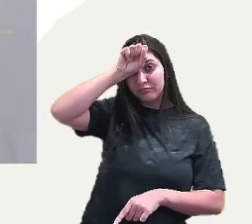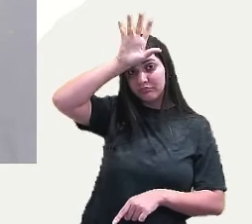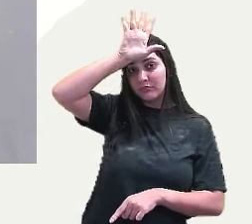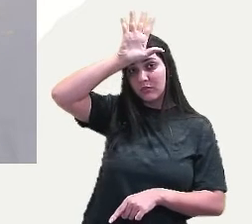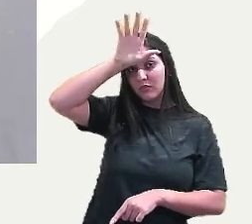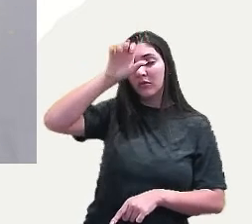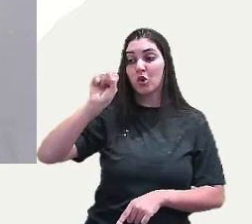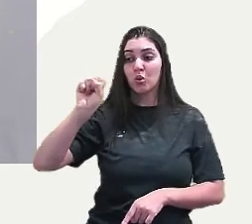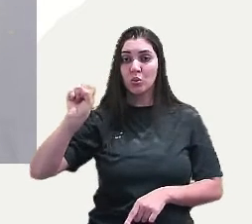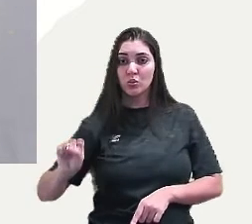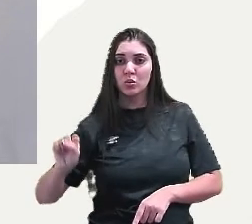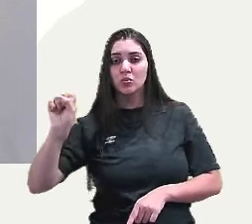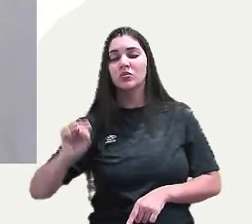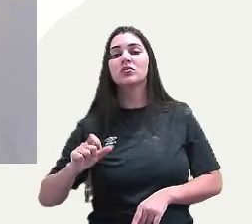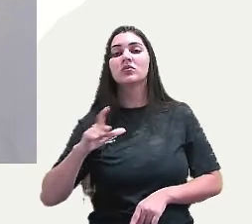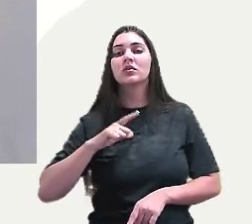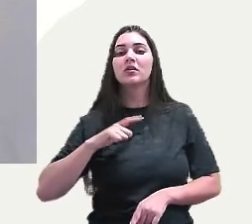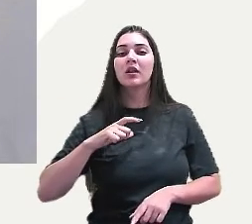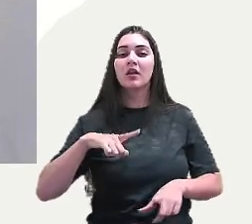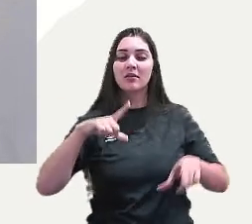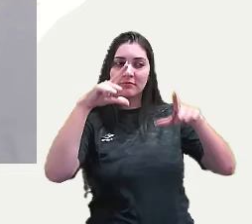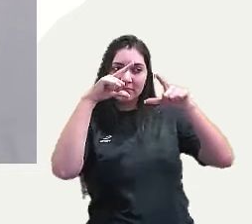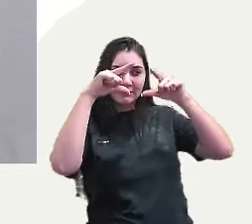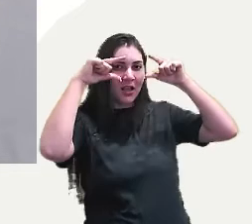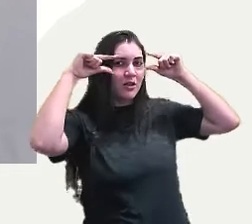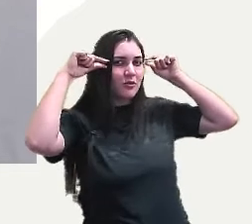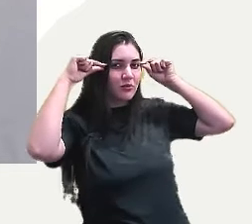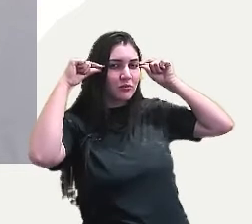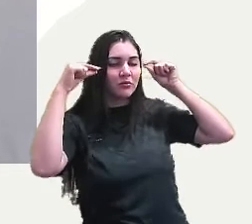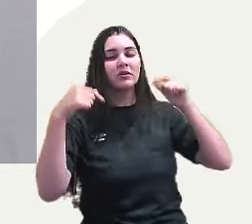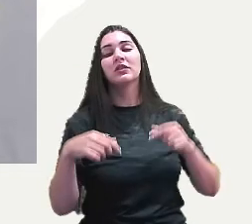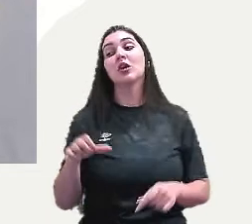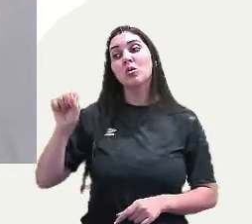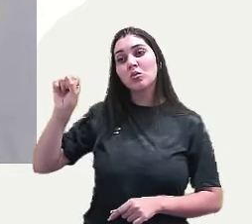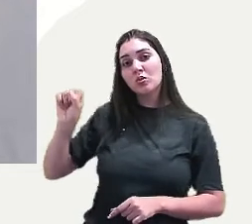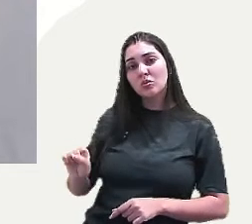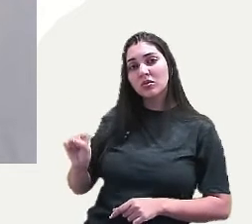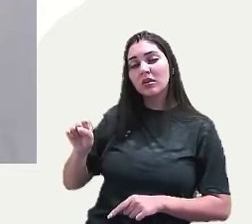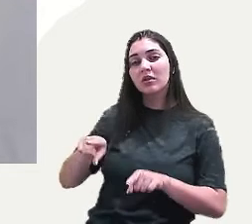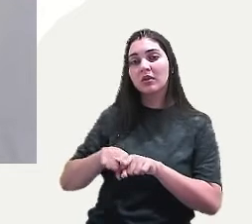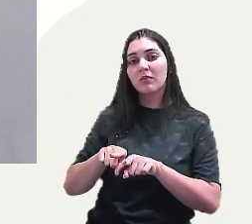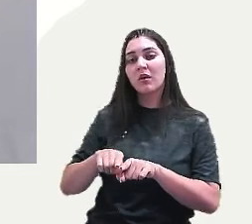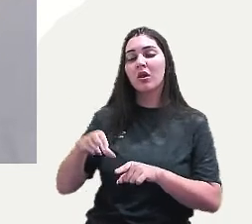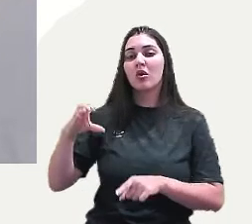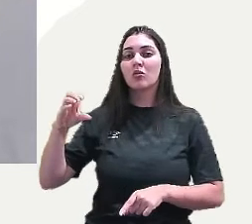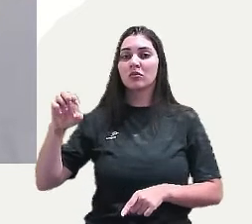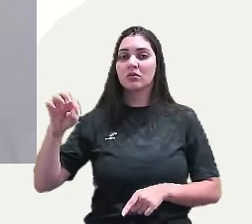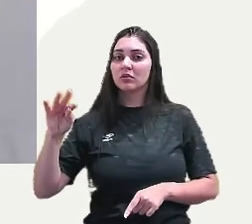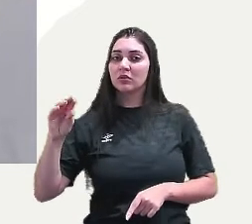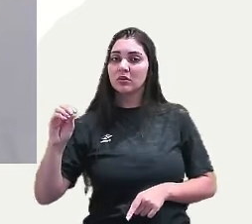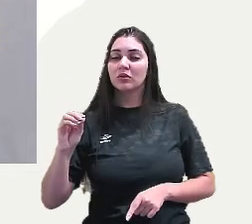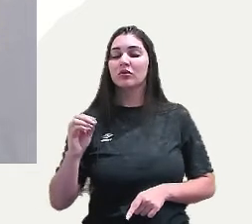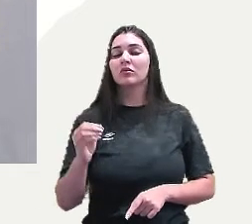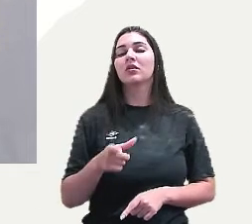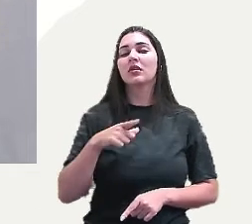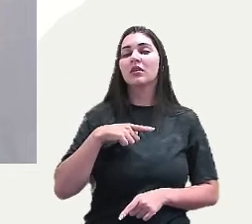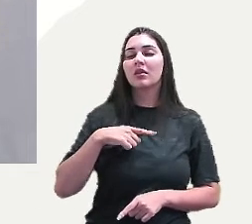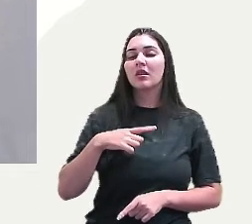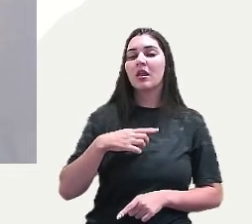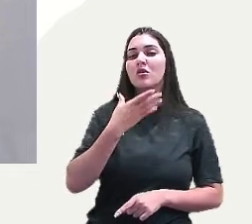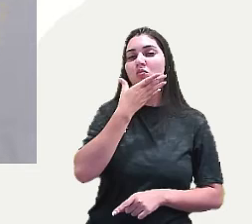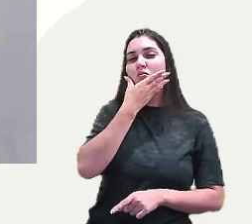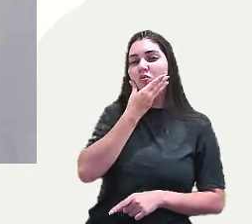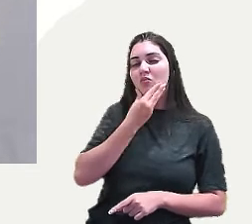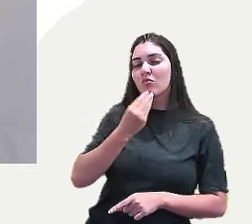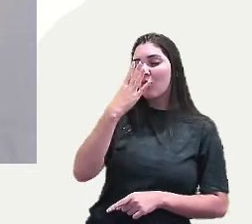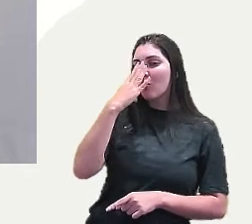No Sudeste, temos a cuca. Entre o Sudeste e o Centro-Oeste, o lobisomem. Centro-Oeste, o